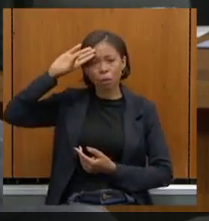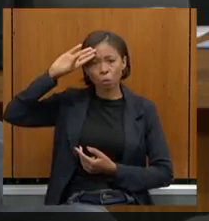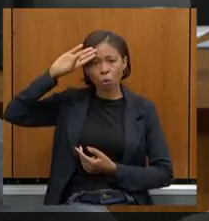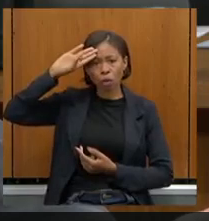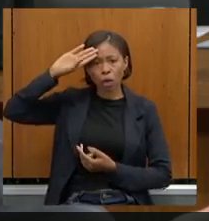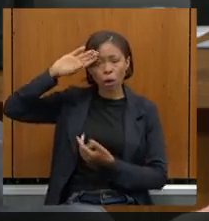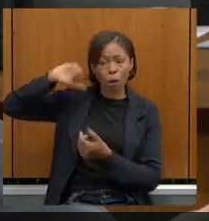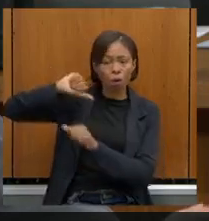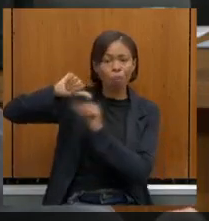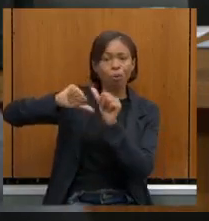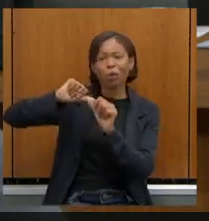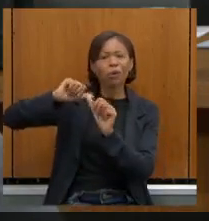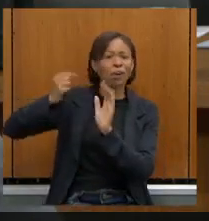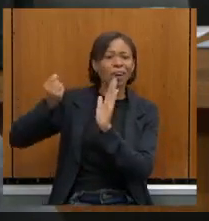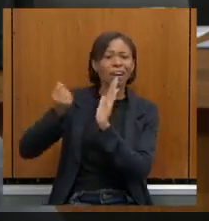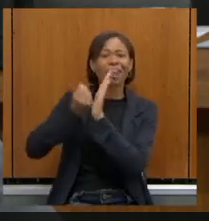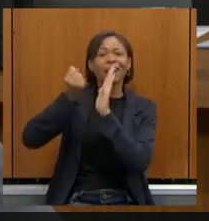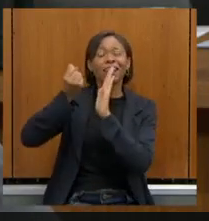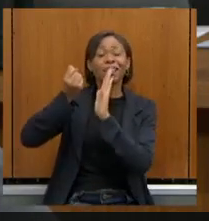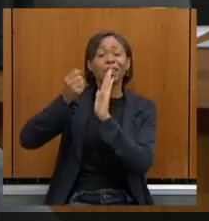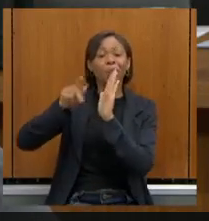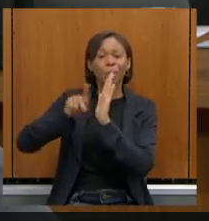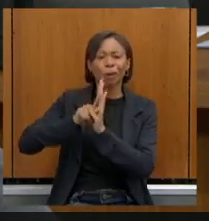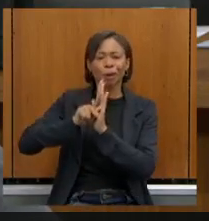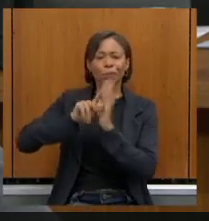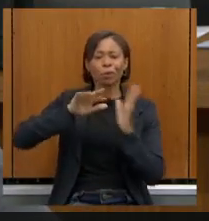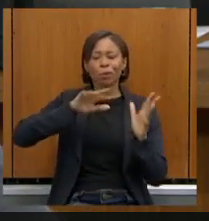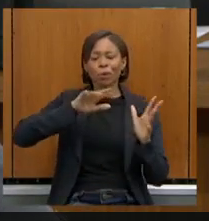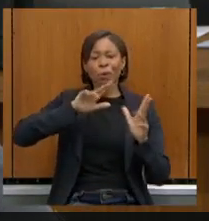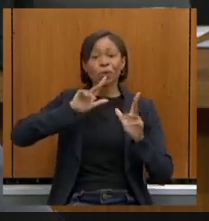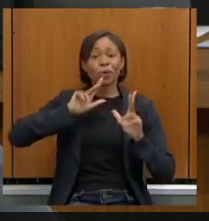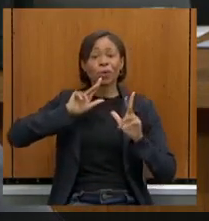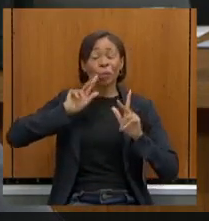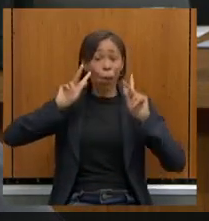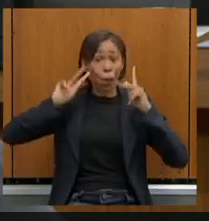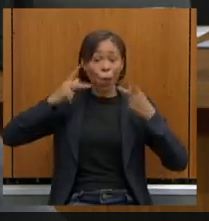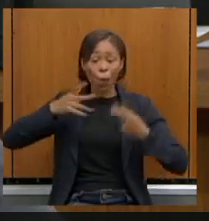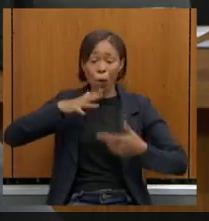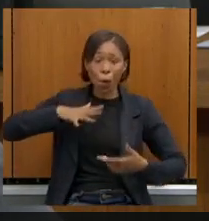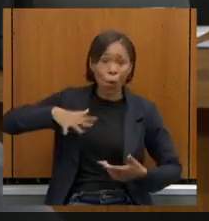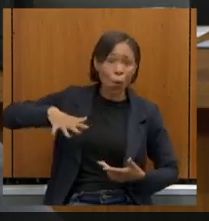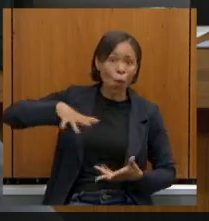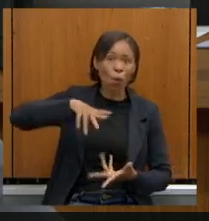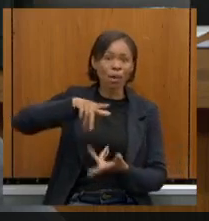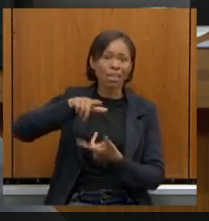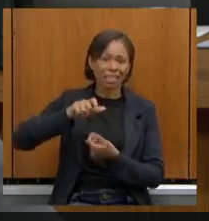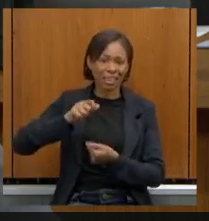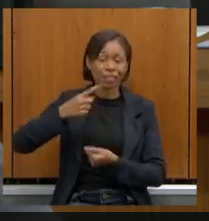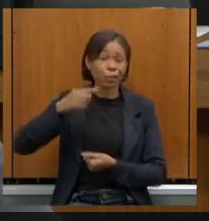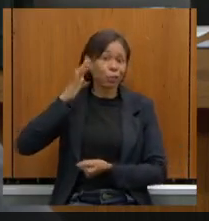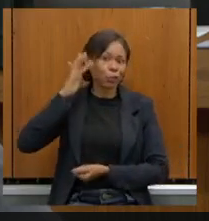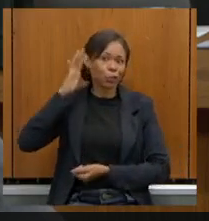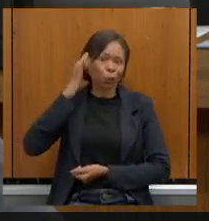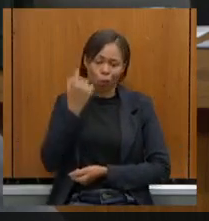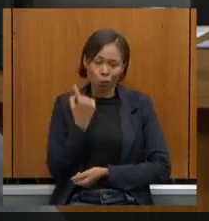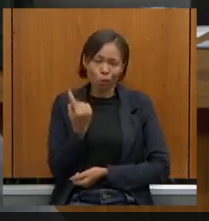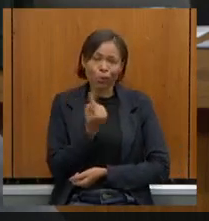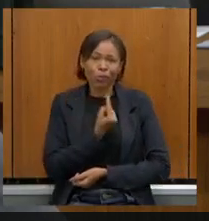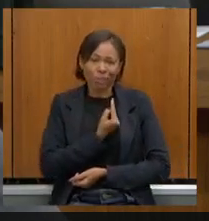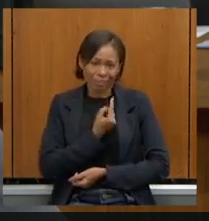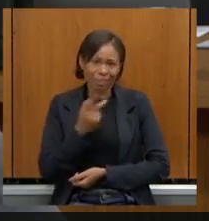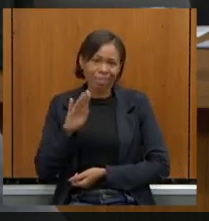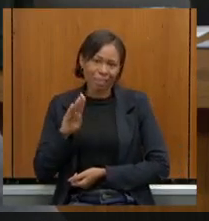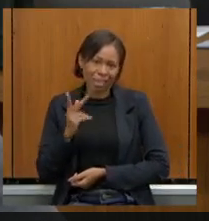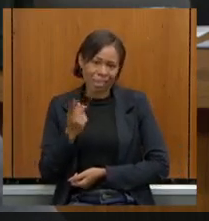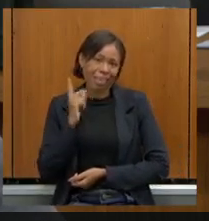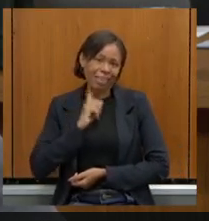humanidade. Era um título que todos os mineiros sonhavam, não só nós, belo-horizontinos, mas todos os mineiros. E você, com toda a